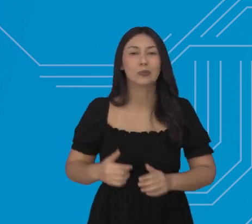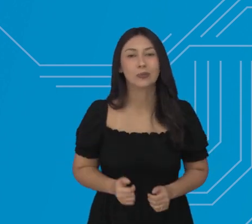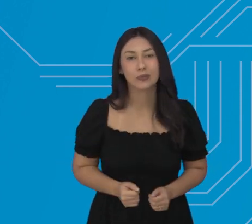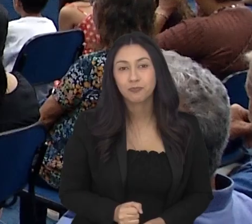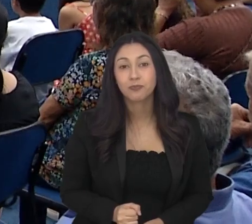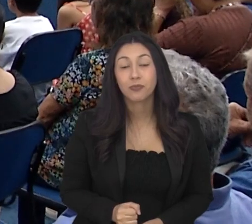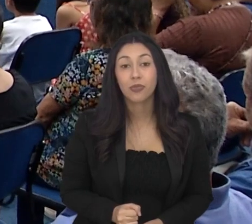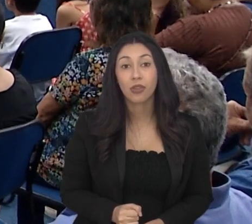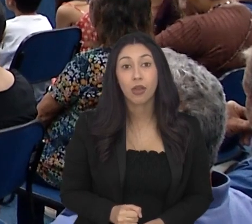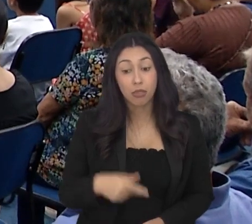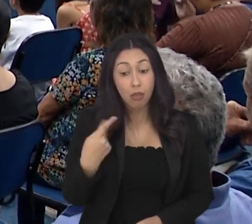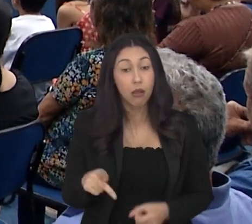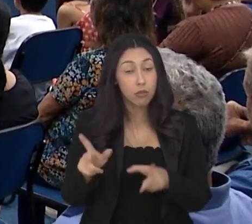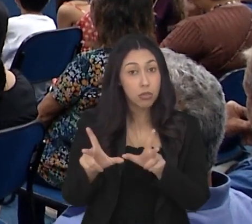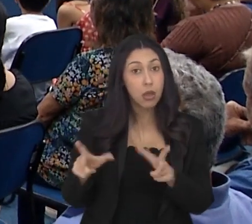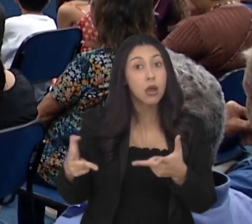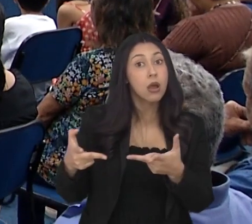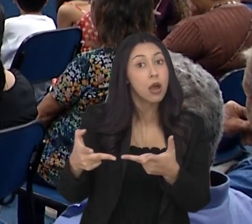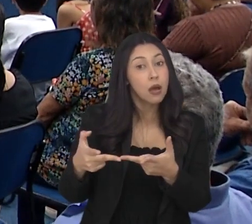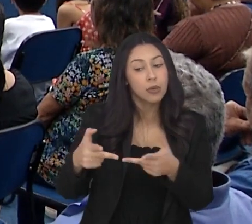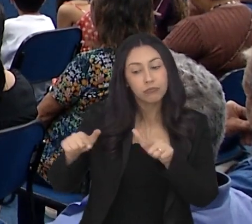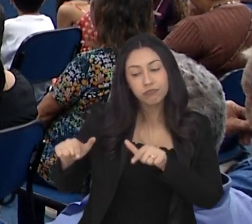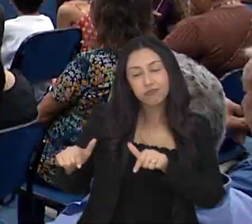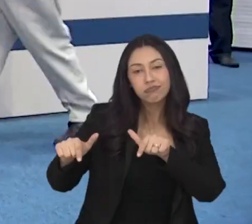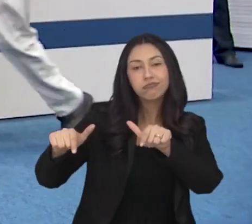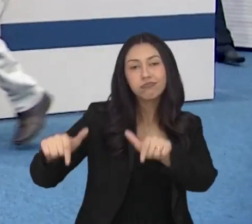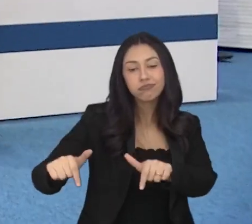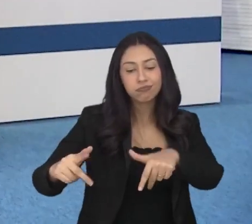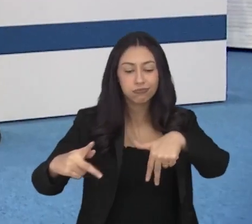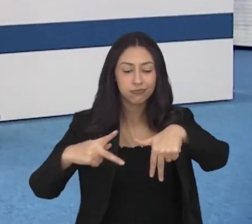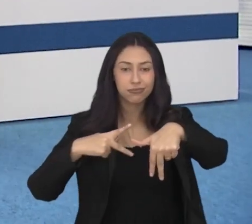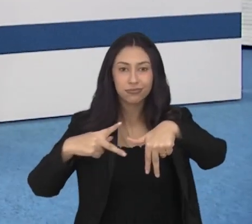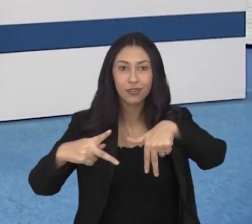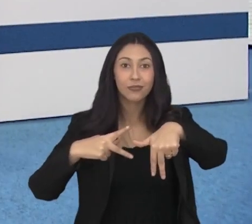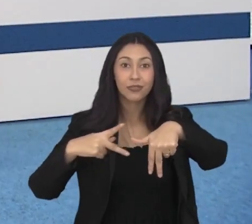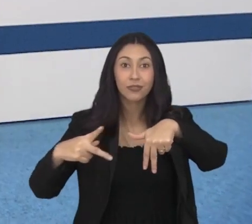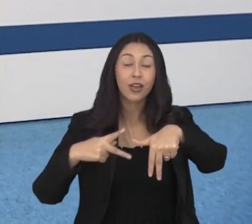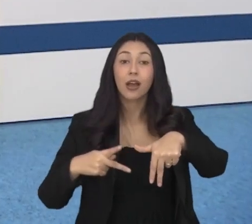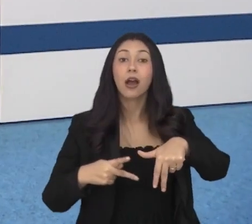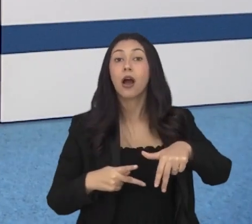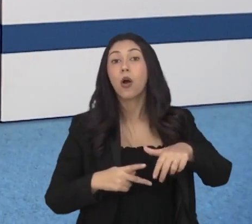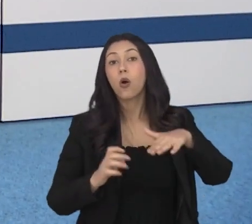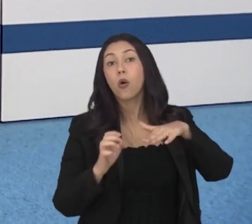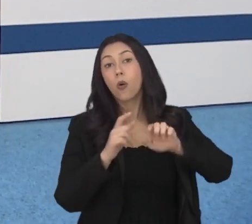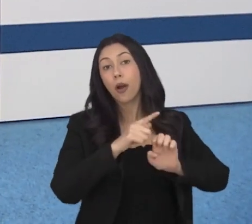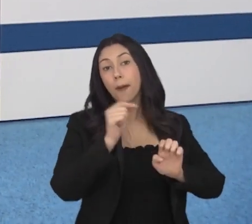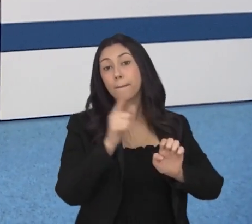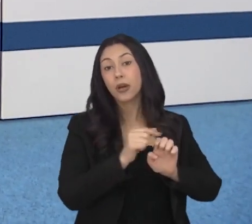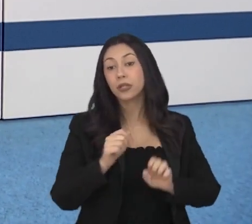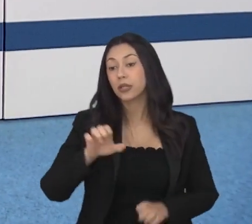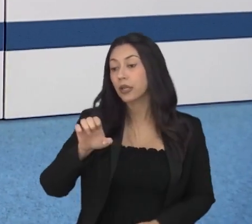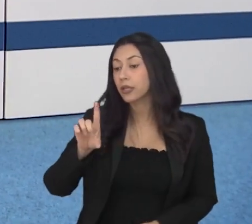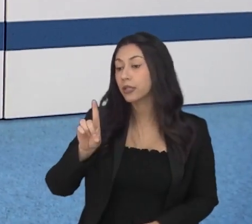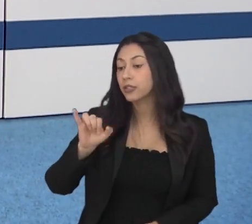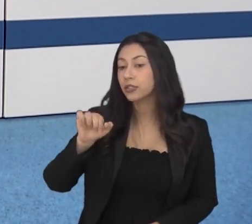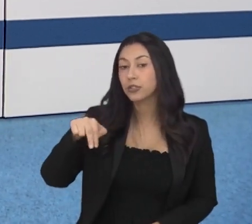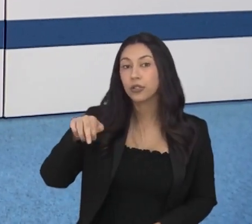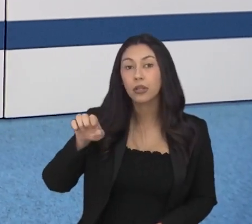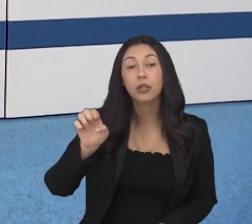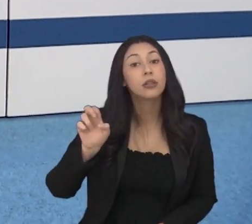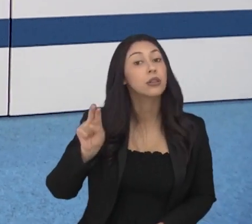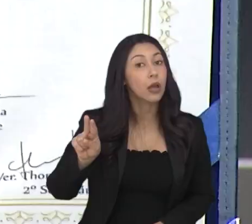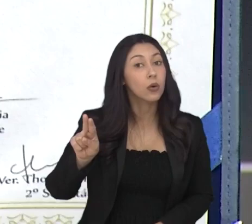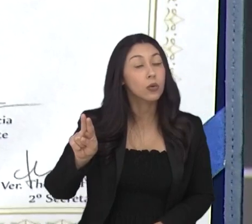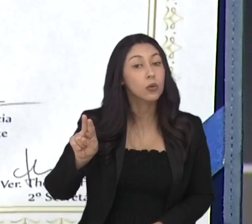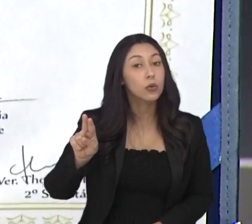São José. Em cerimônia realizada no plenário da Câmara, foi concedido o título de cidadão joseense ao empresário Edineu Rodrigues